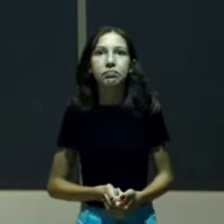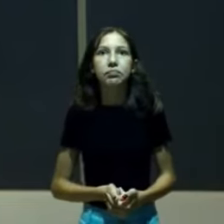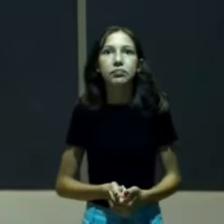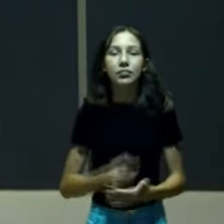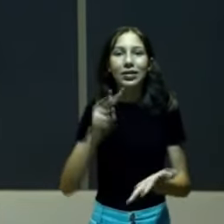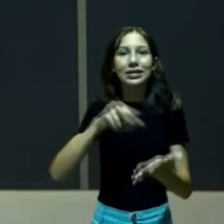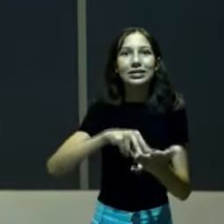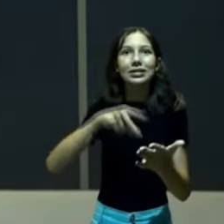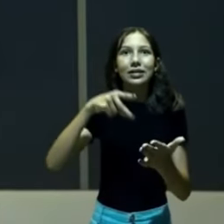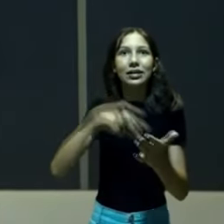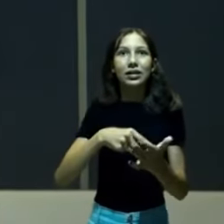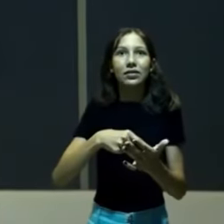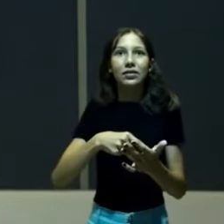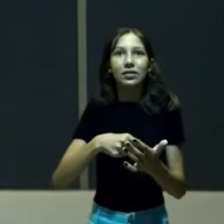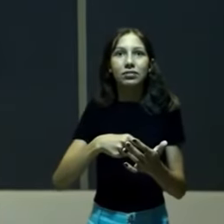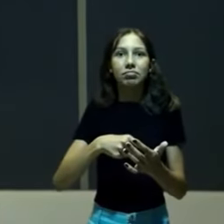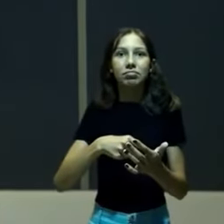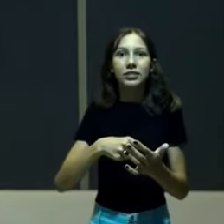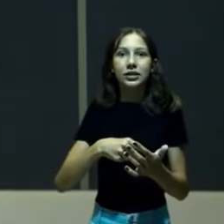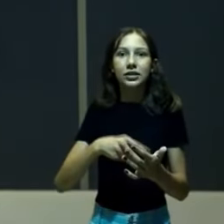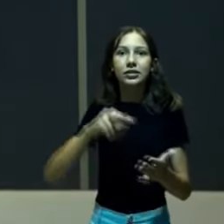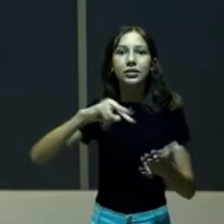Quer dizer o seguinte: tornar cheio,